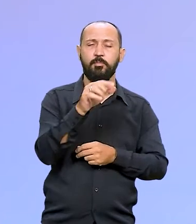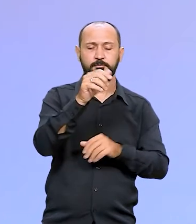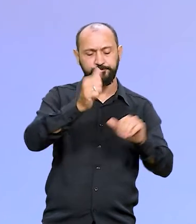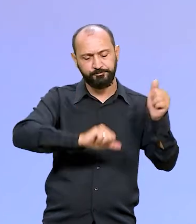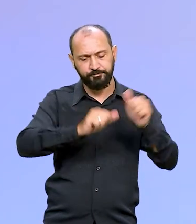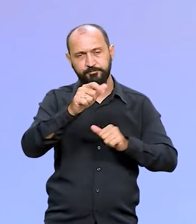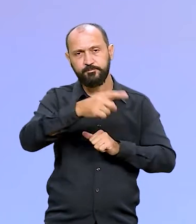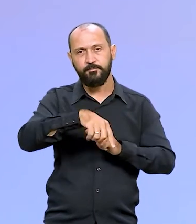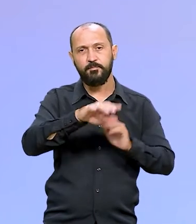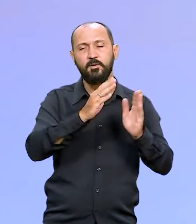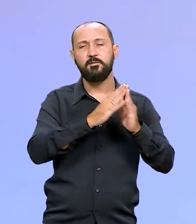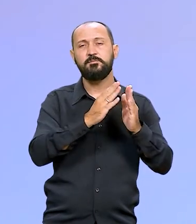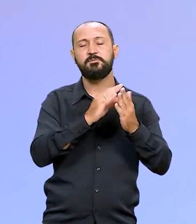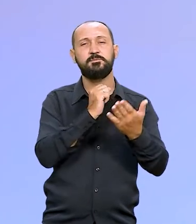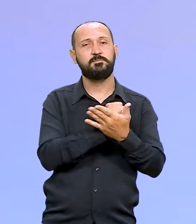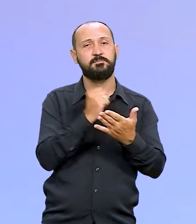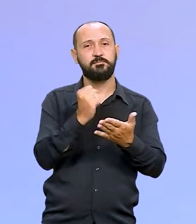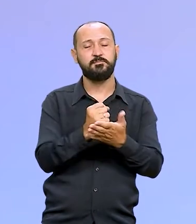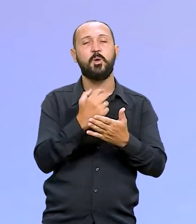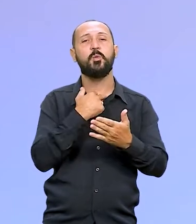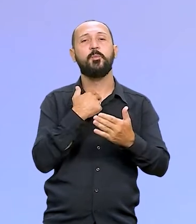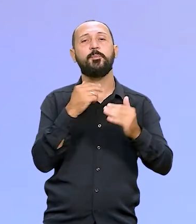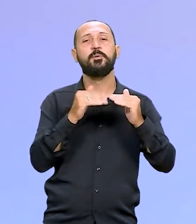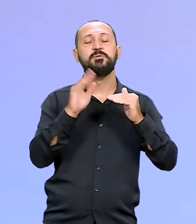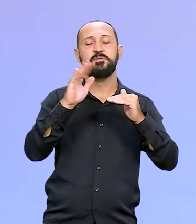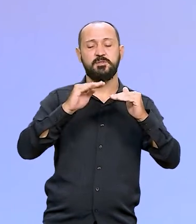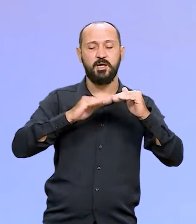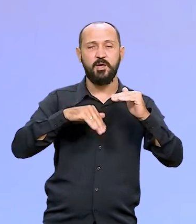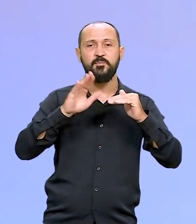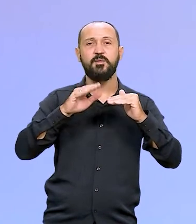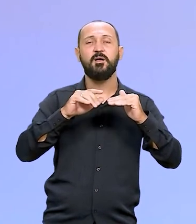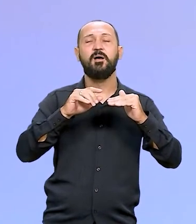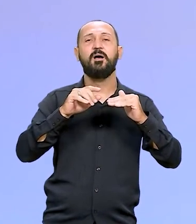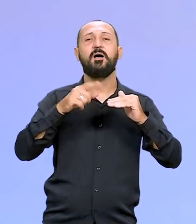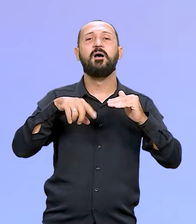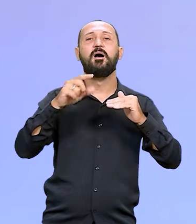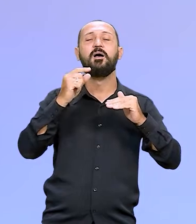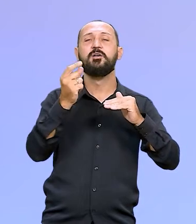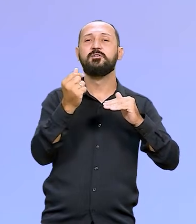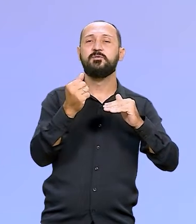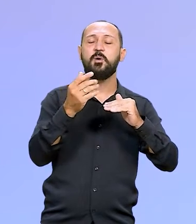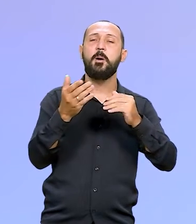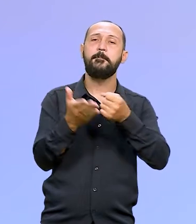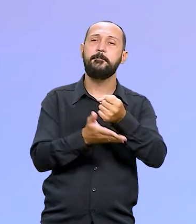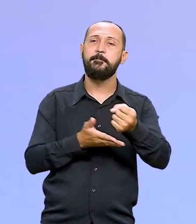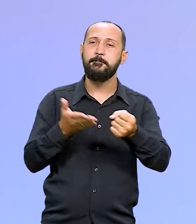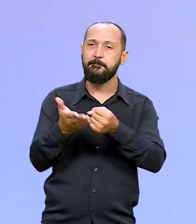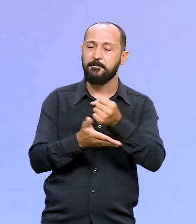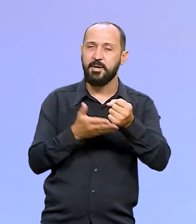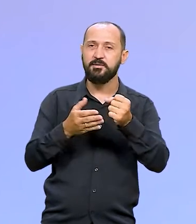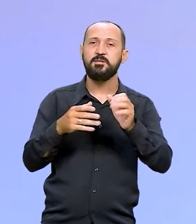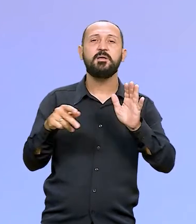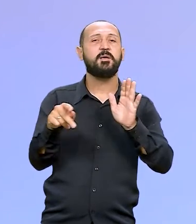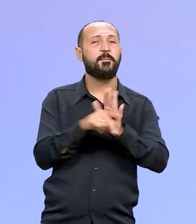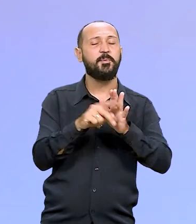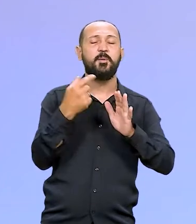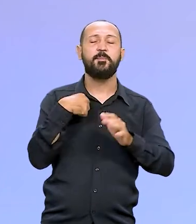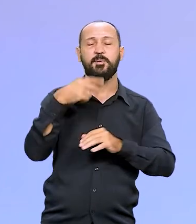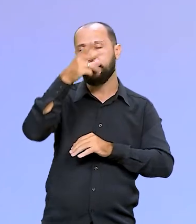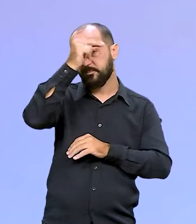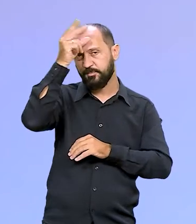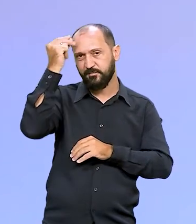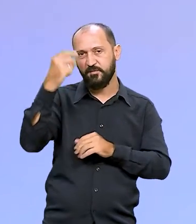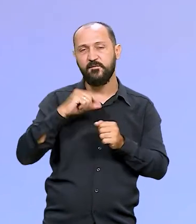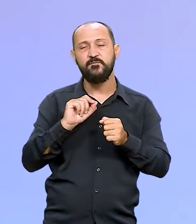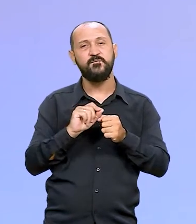aquele valor de avaliação que está constando no seu contrato não pode ser inferior a esse valor base, digamos assim, que a própria